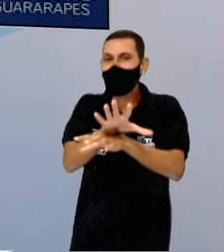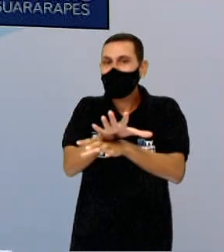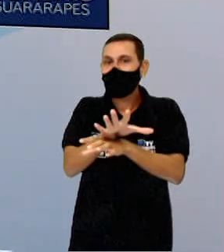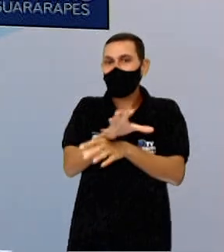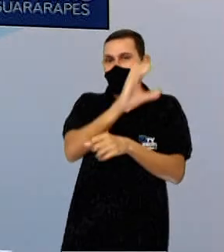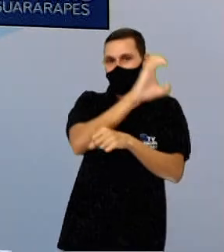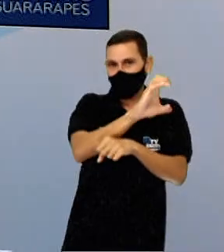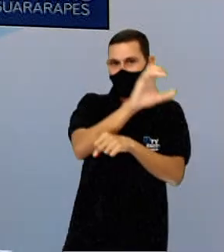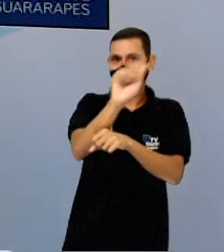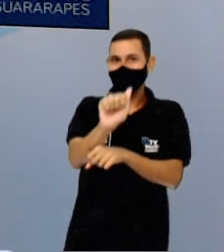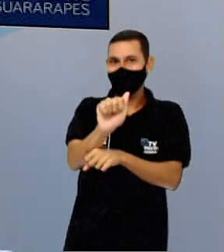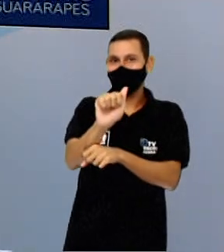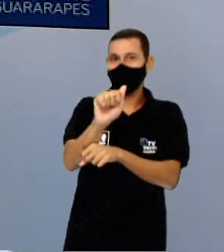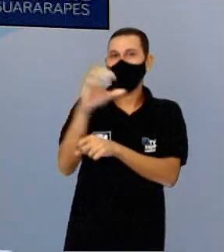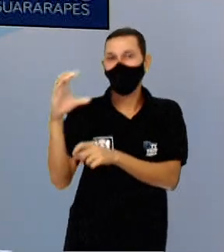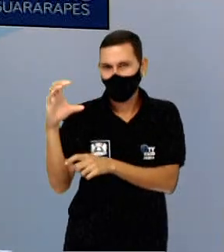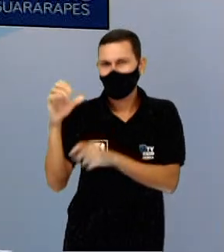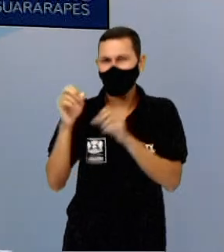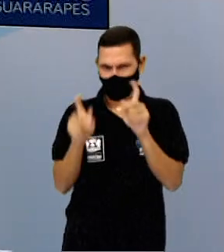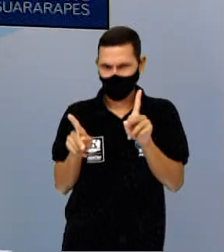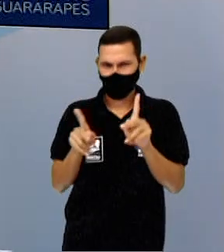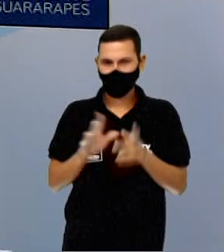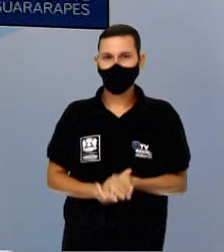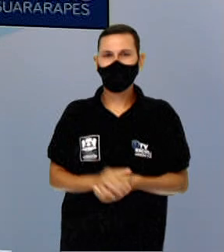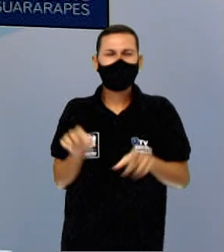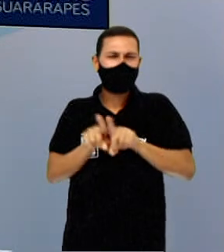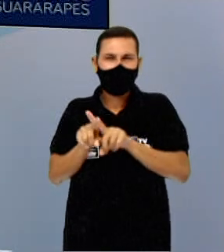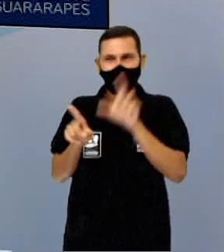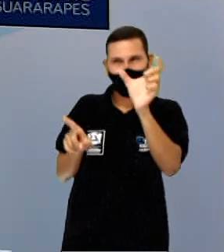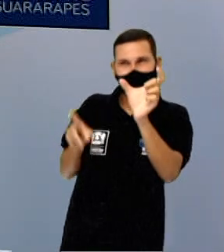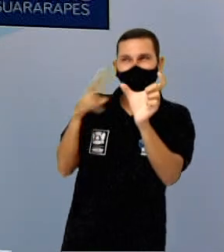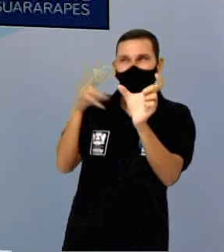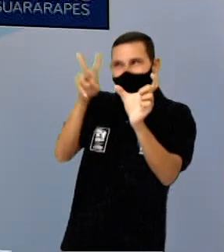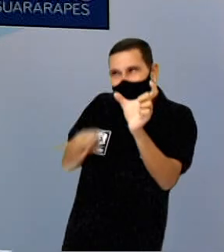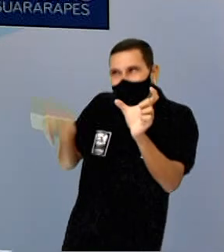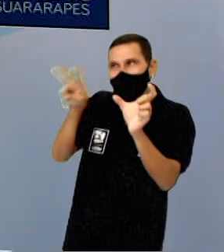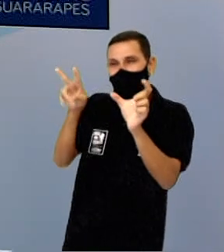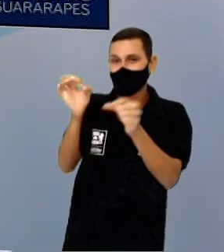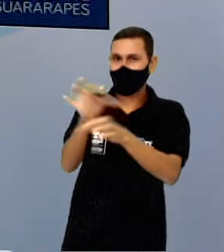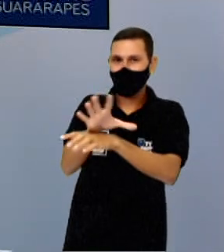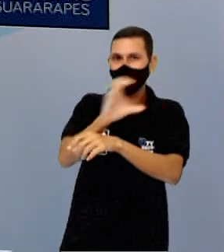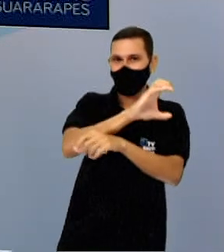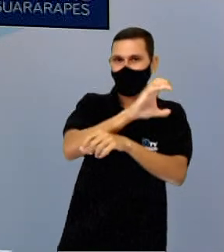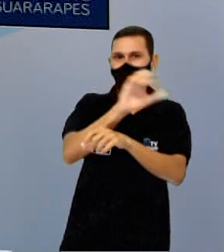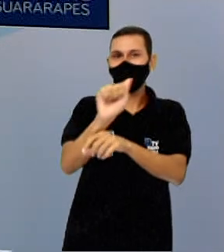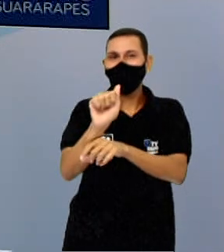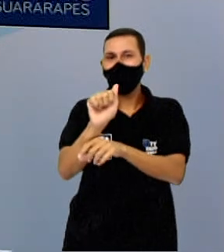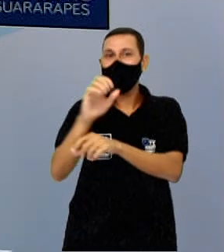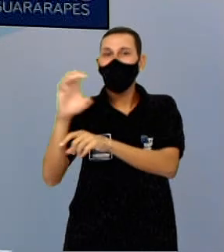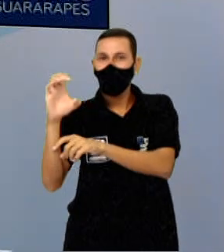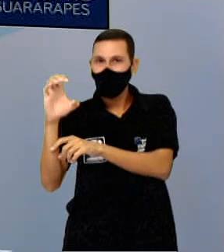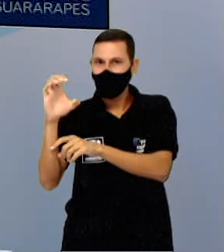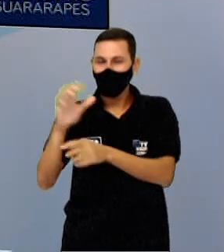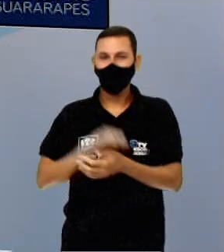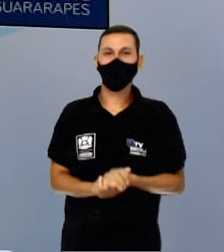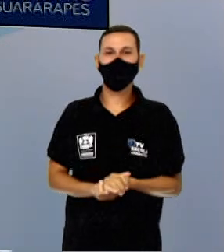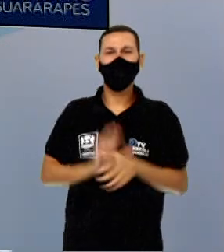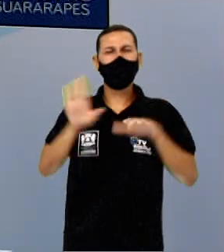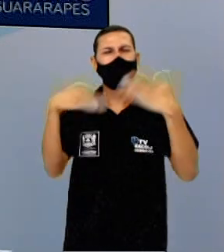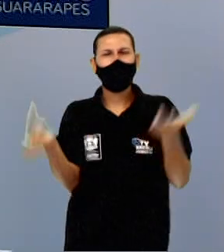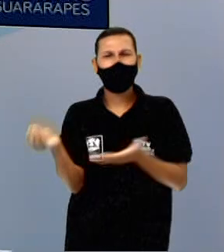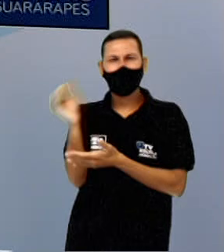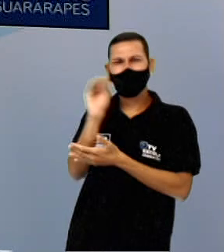vogal, consoante. A mesma coisa com stop. Veja só. Acaba em consoante, vogal, consoante. Não é isso? Quando eu vou